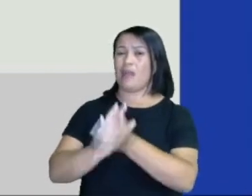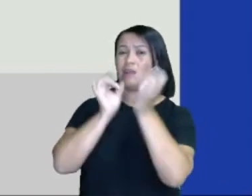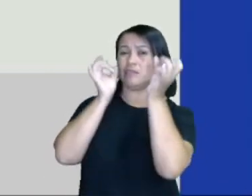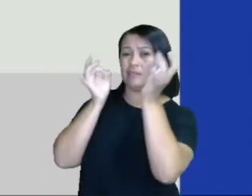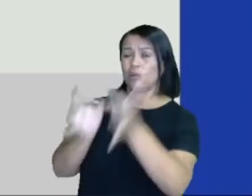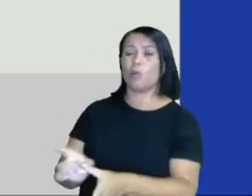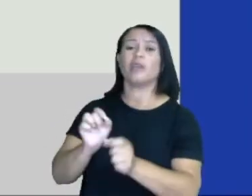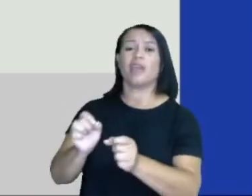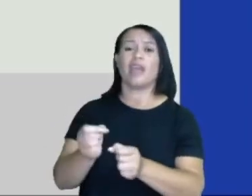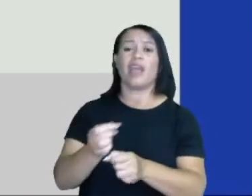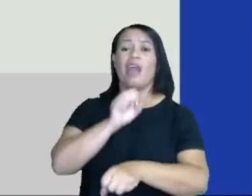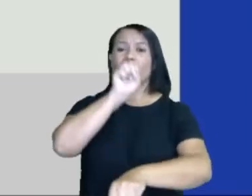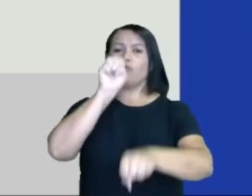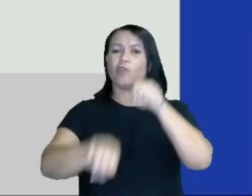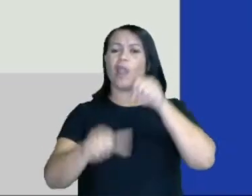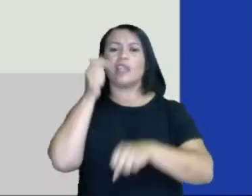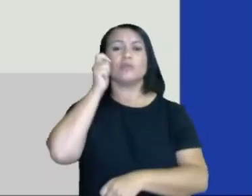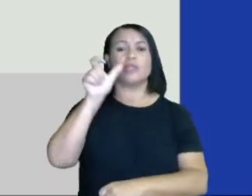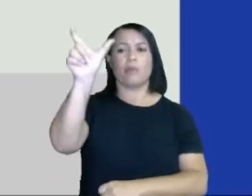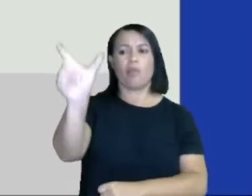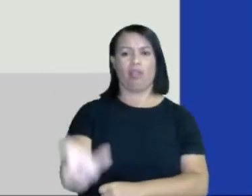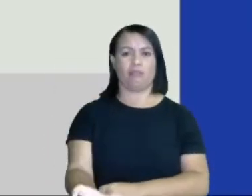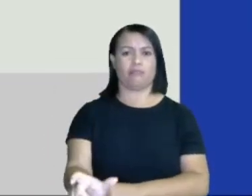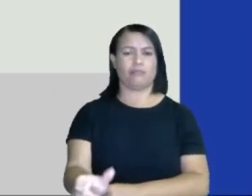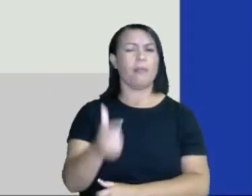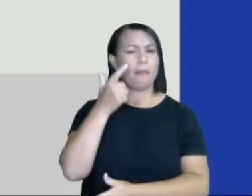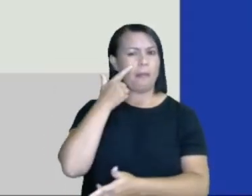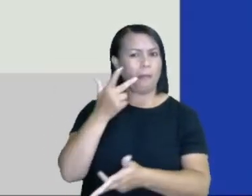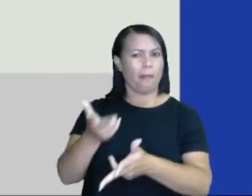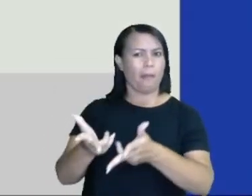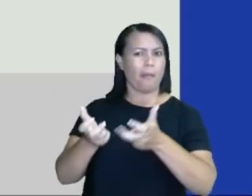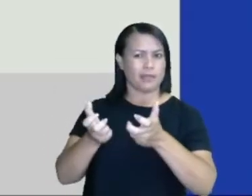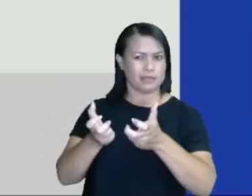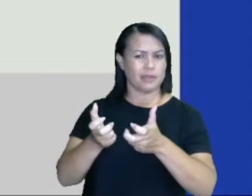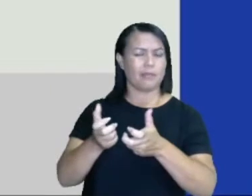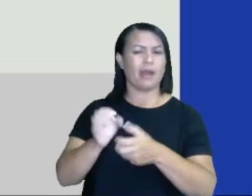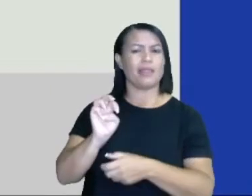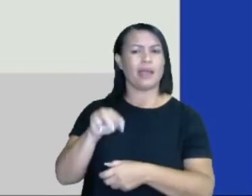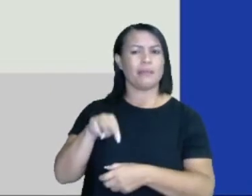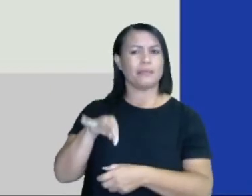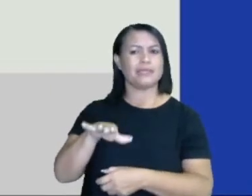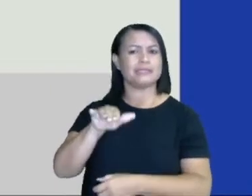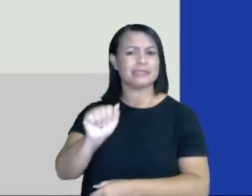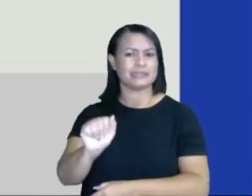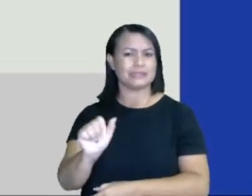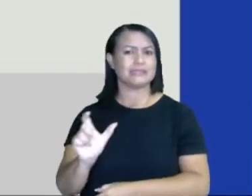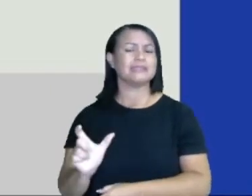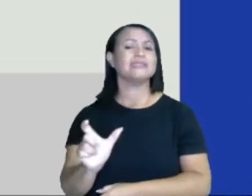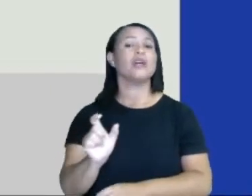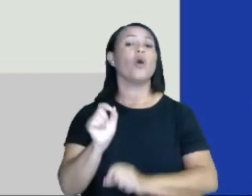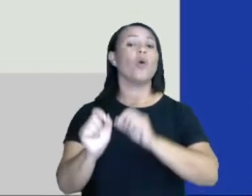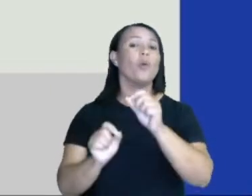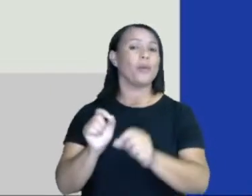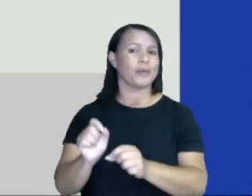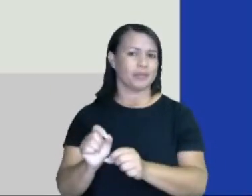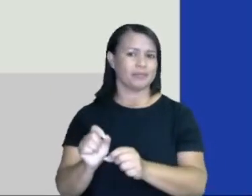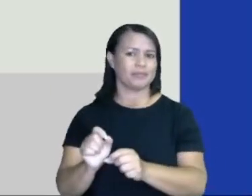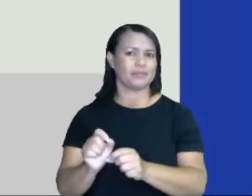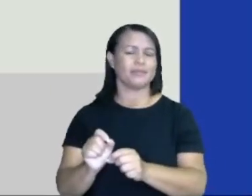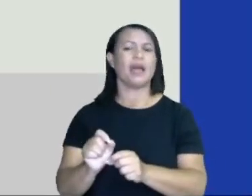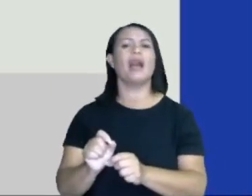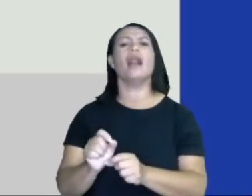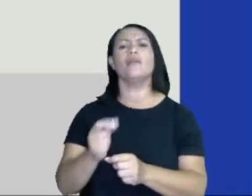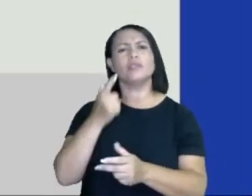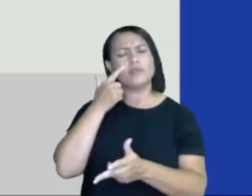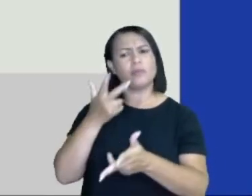doméstica e familiar contra a mulher. Percebam, aqui na ementa vai dizer, explicar do que se trata a lei. Então, todos